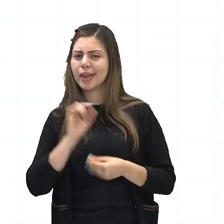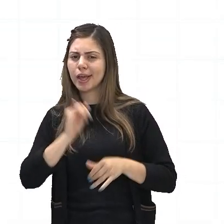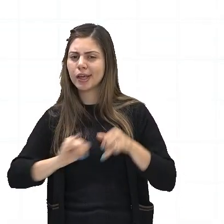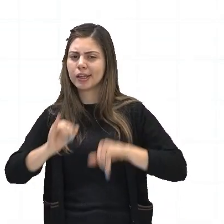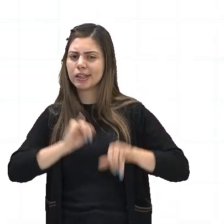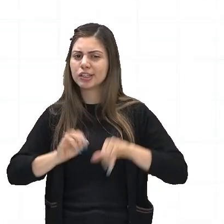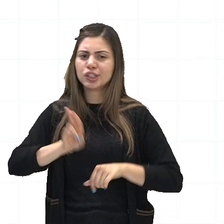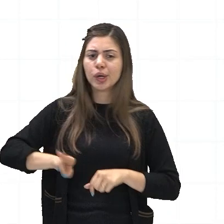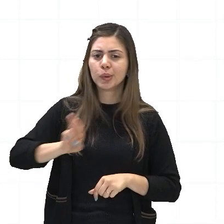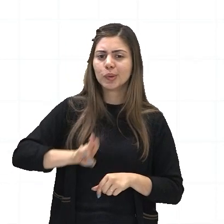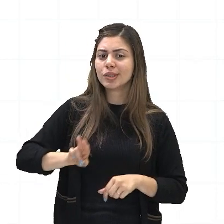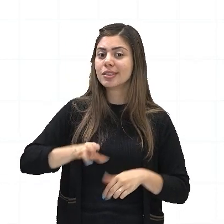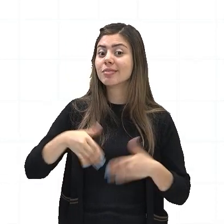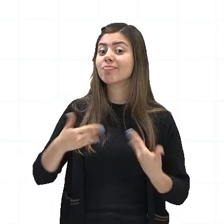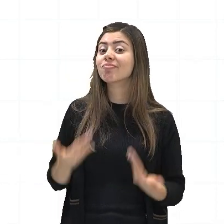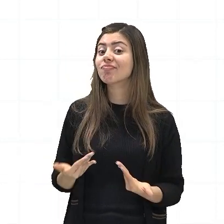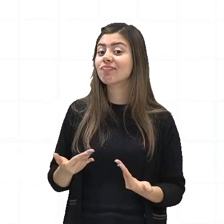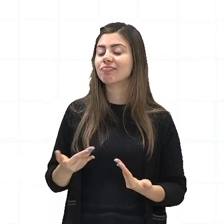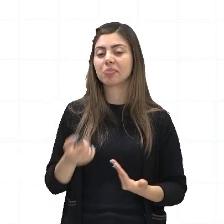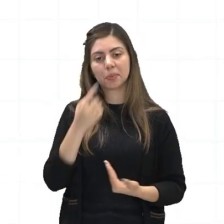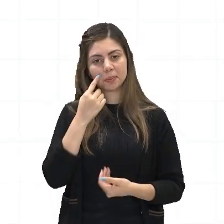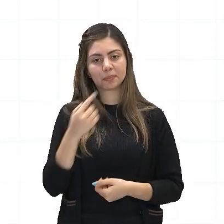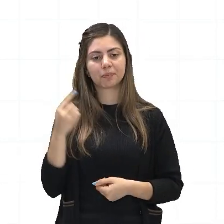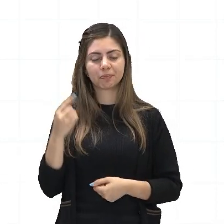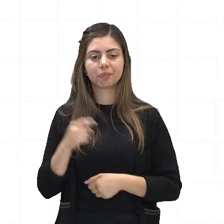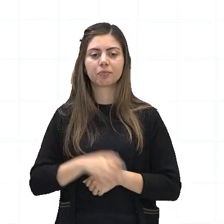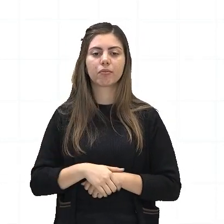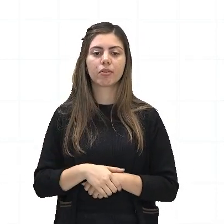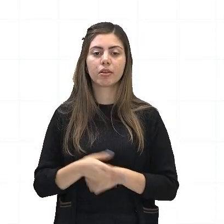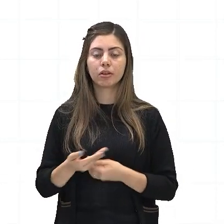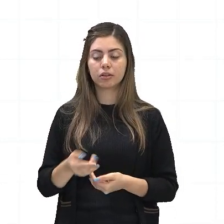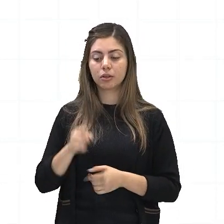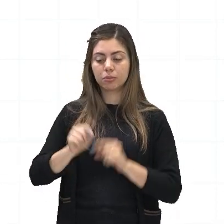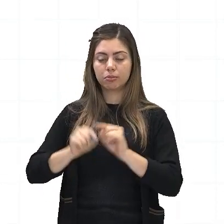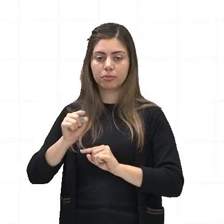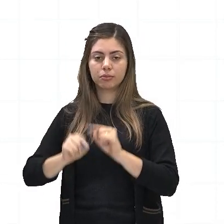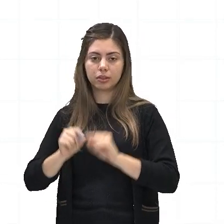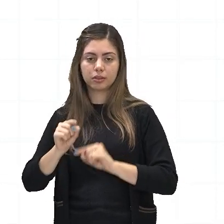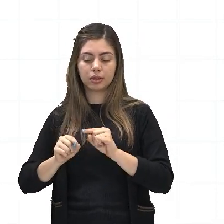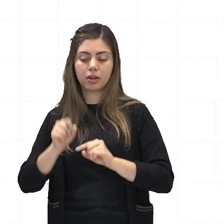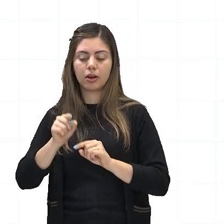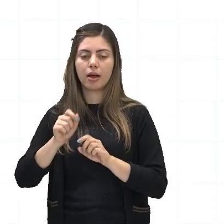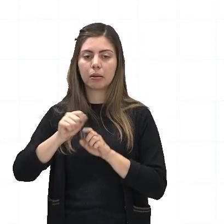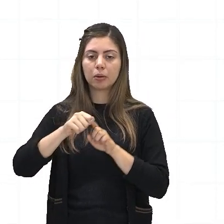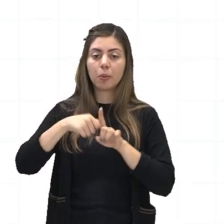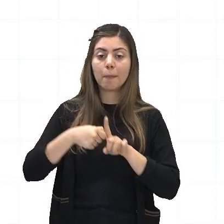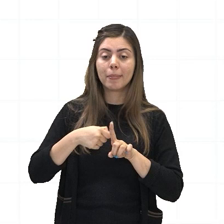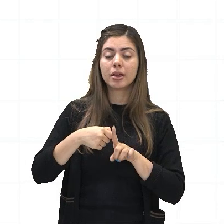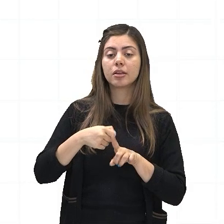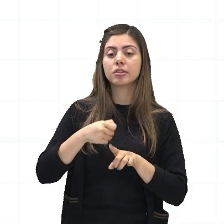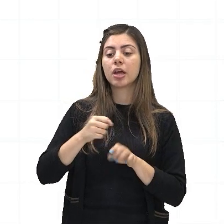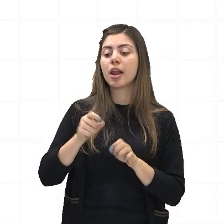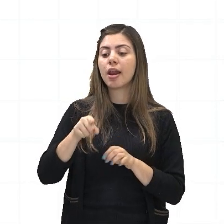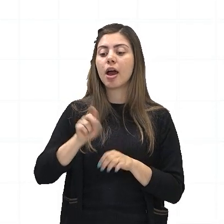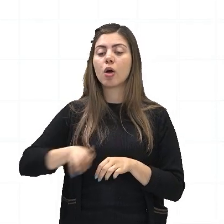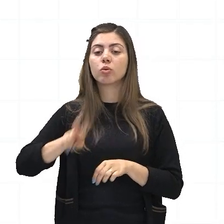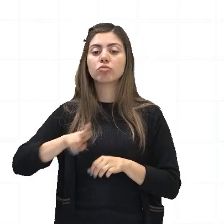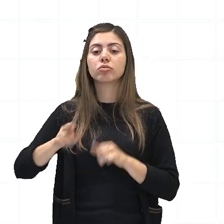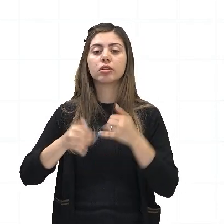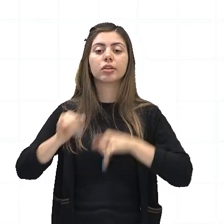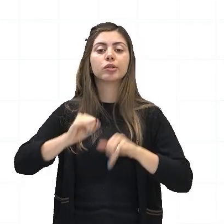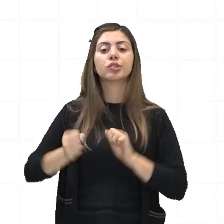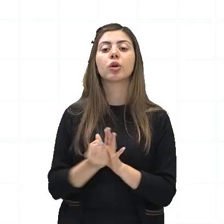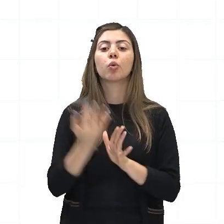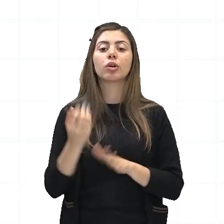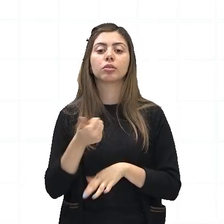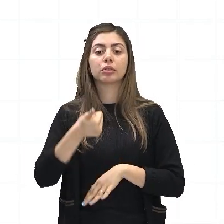esse modo de espera que a gente costuma falar. No stand-by, em um mês, esse gasto é de 13,7 kW